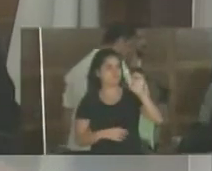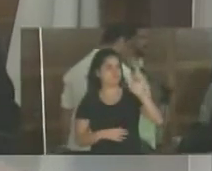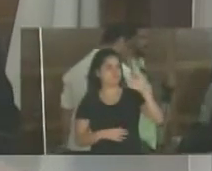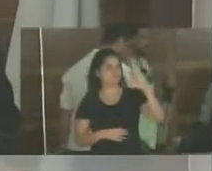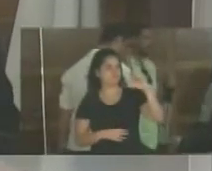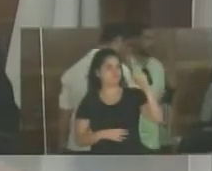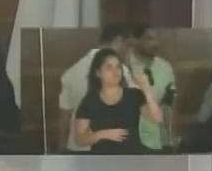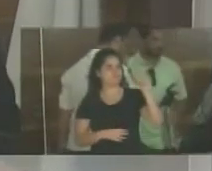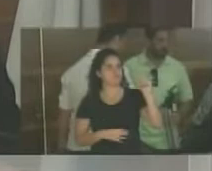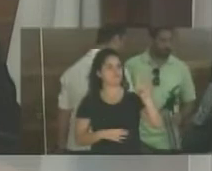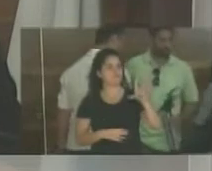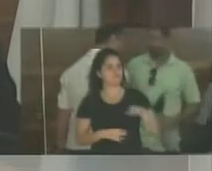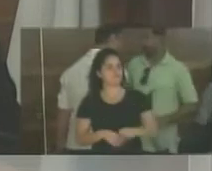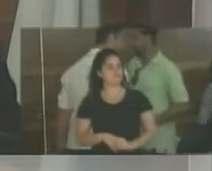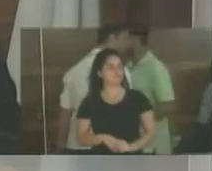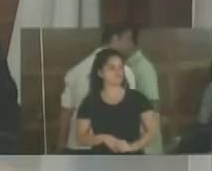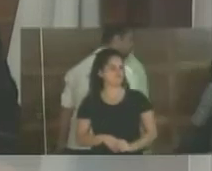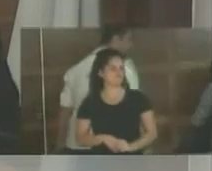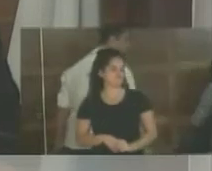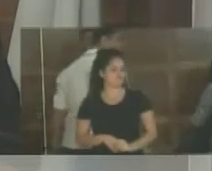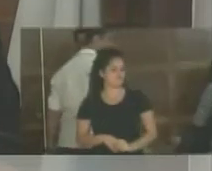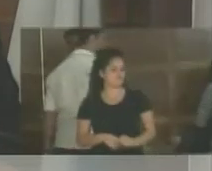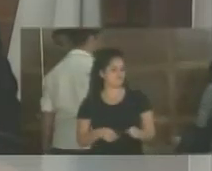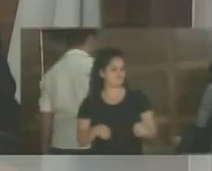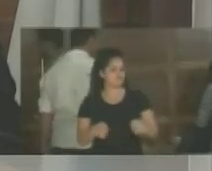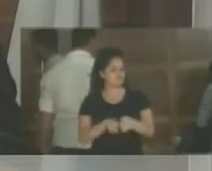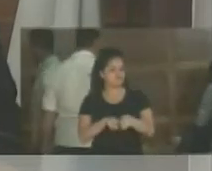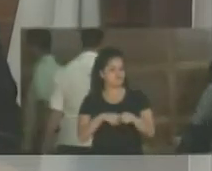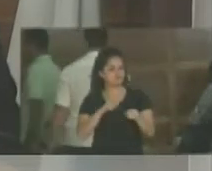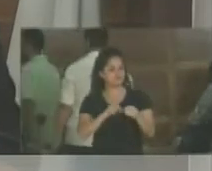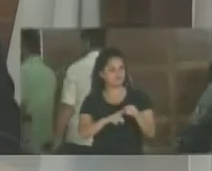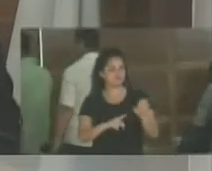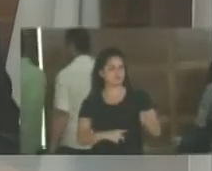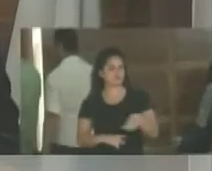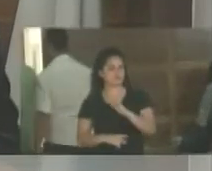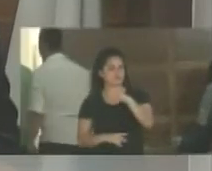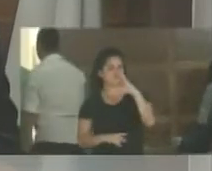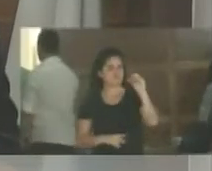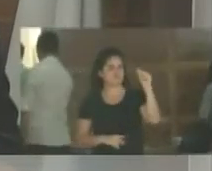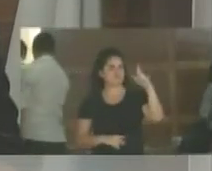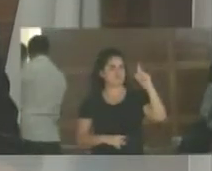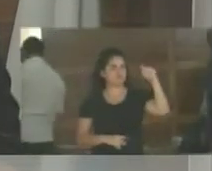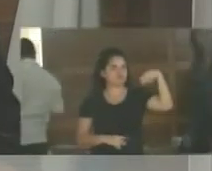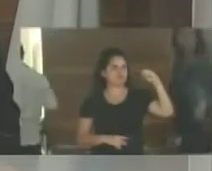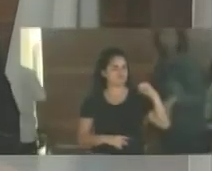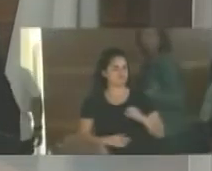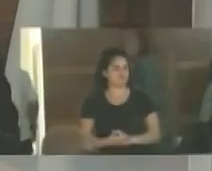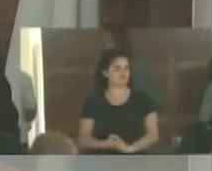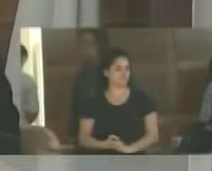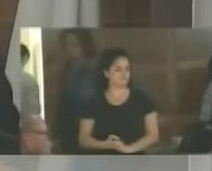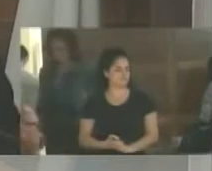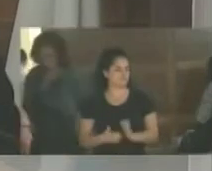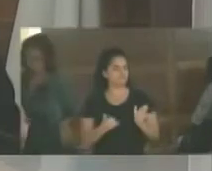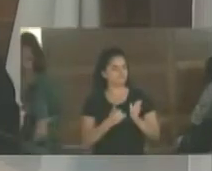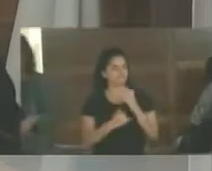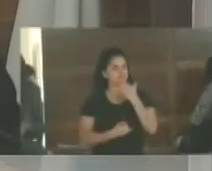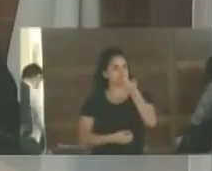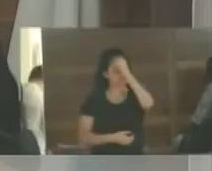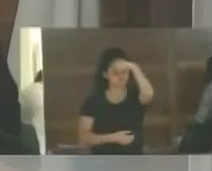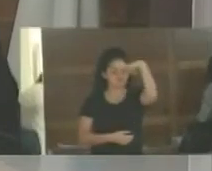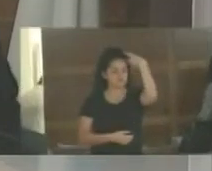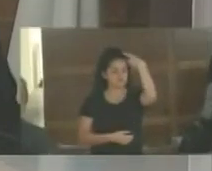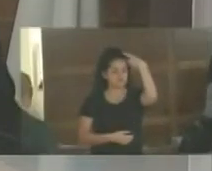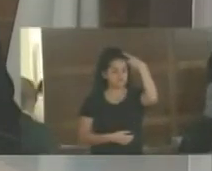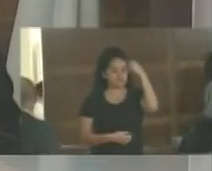Marechal Armando, lá de Carvalho, Jordão, também lá no bairro do Morro do Carmo. Indico também ao prefeito municipal